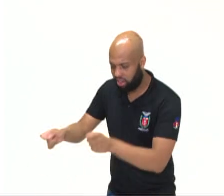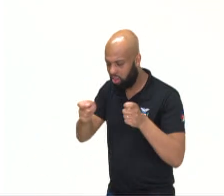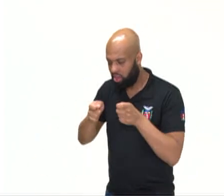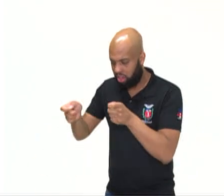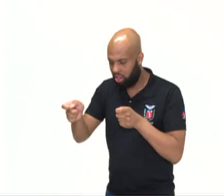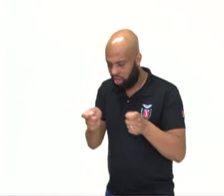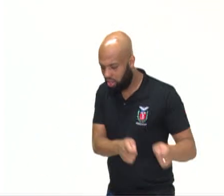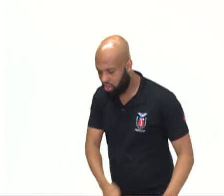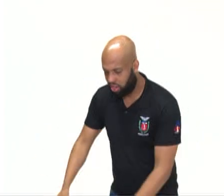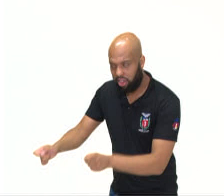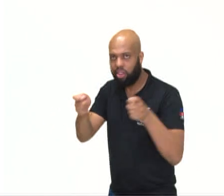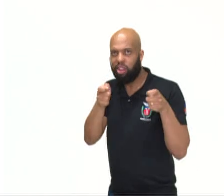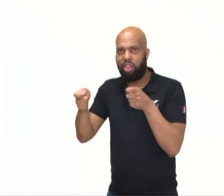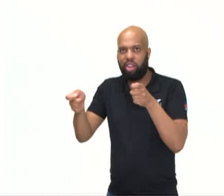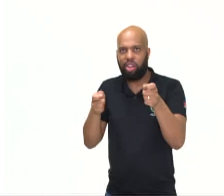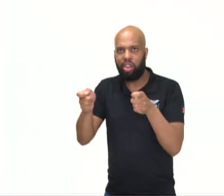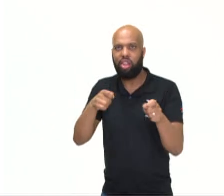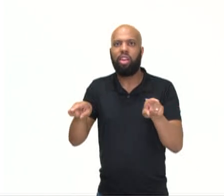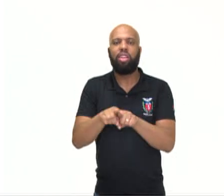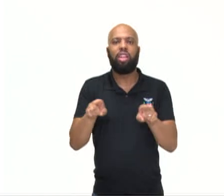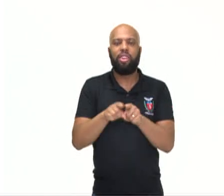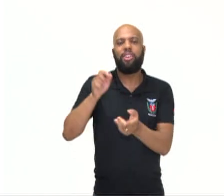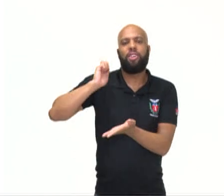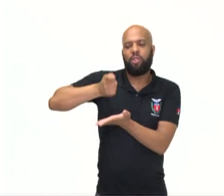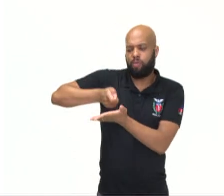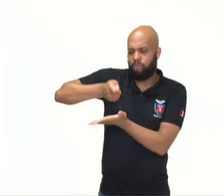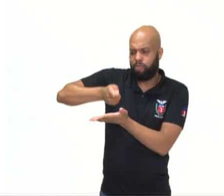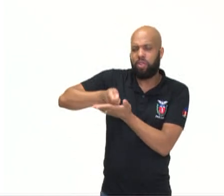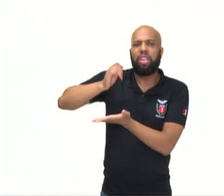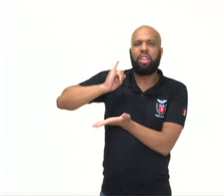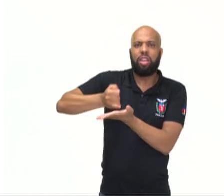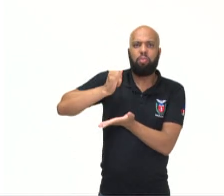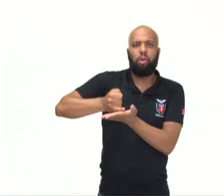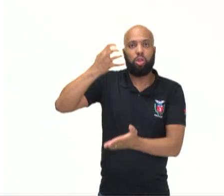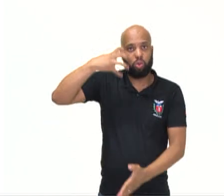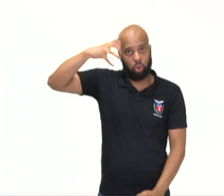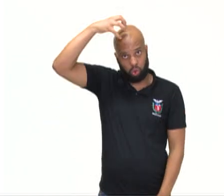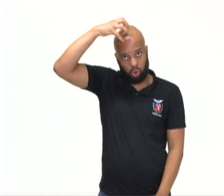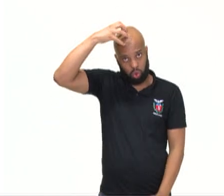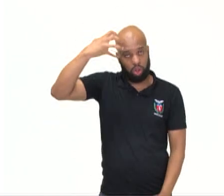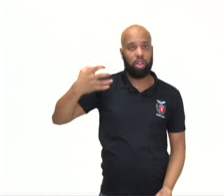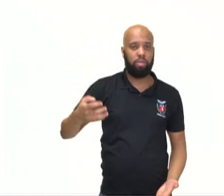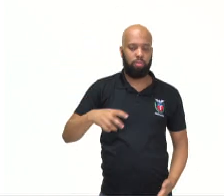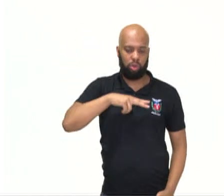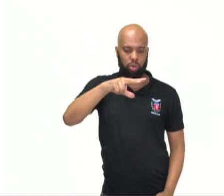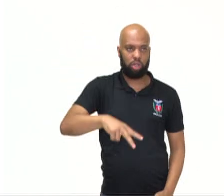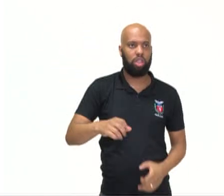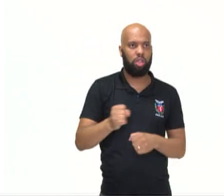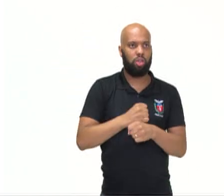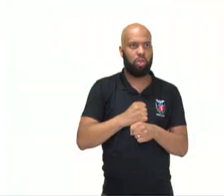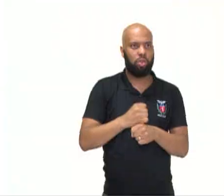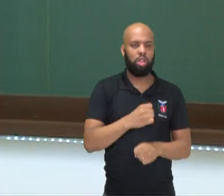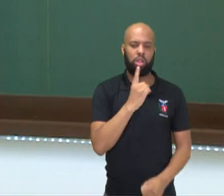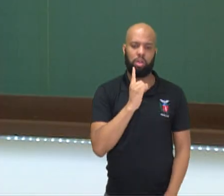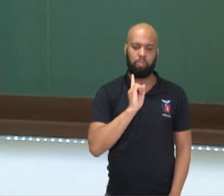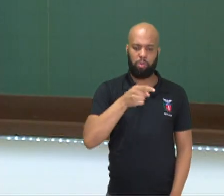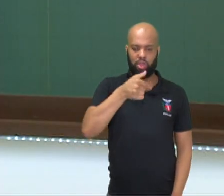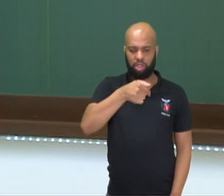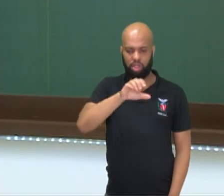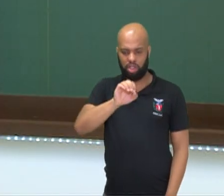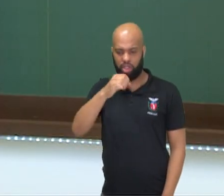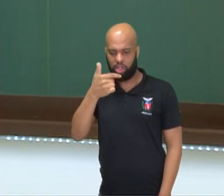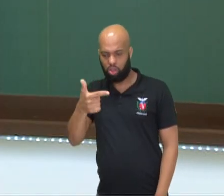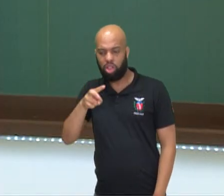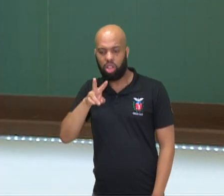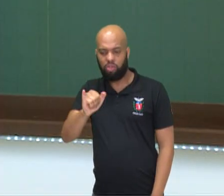de cobrar impostos, a coroa portuguesa ela vai fazer o seguinte: em 1702, ela vai criar um